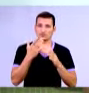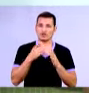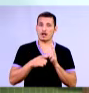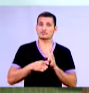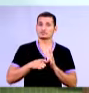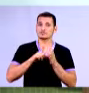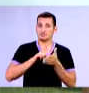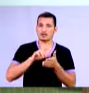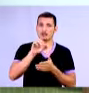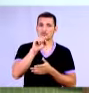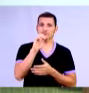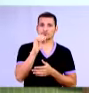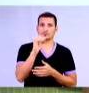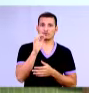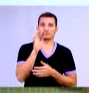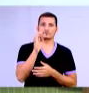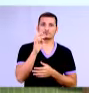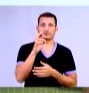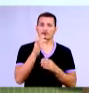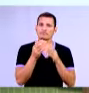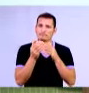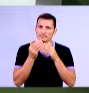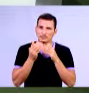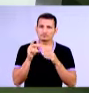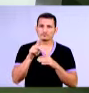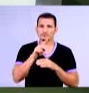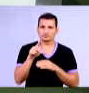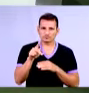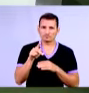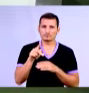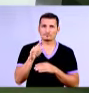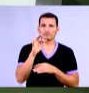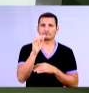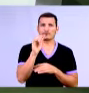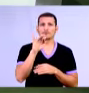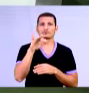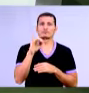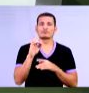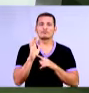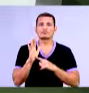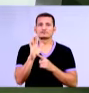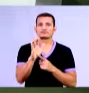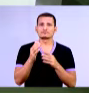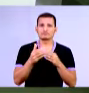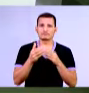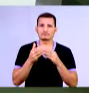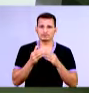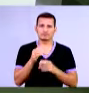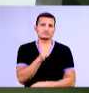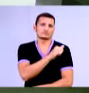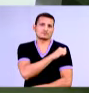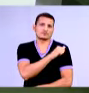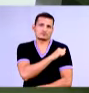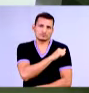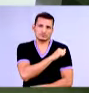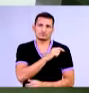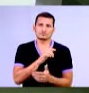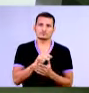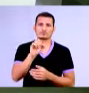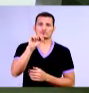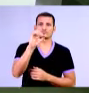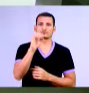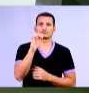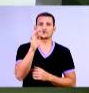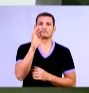nós trabalharemos. Eu peço para o professor Fábio, apresente, por favor, para os alunos os softwares